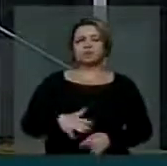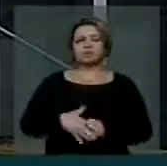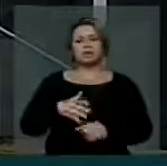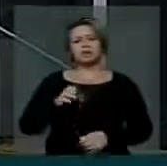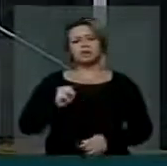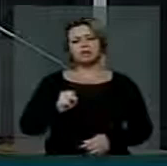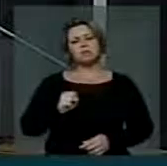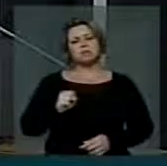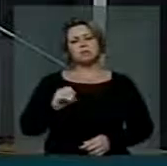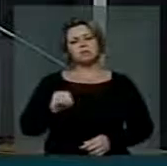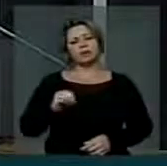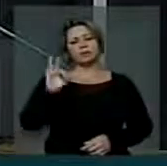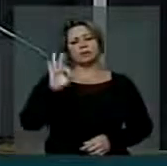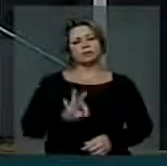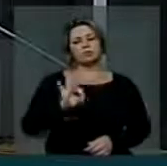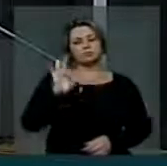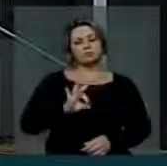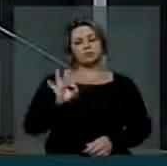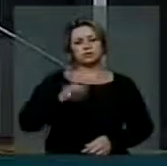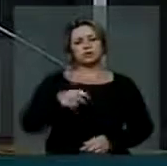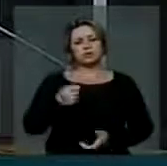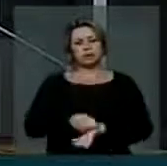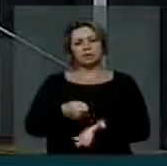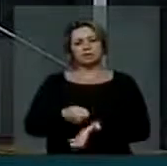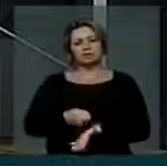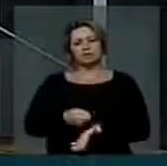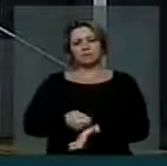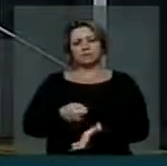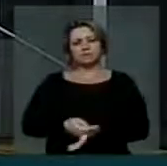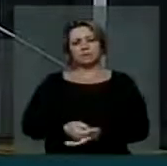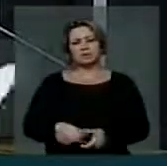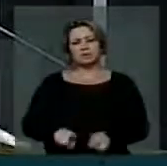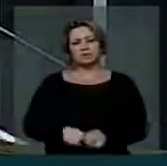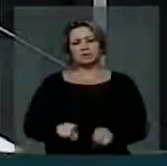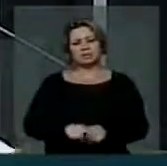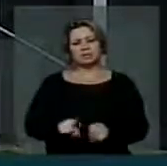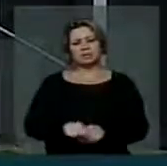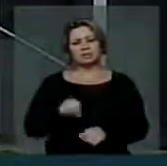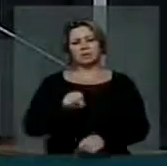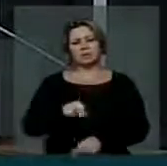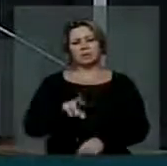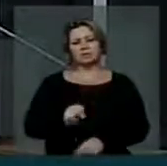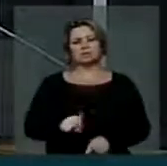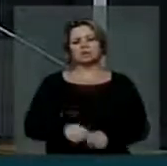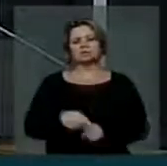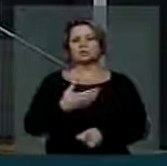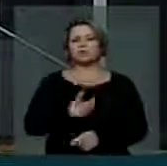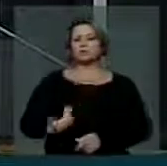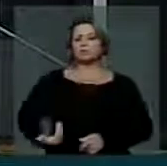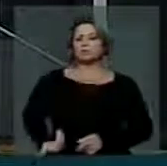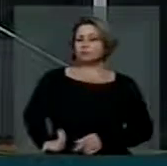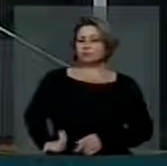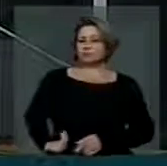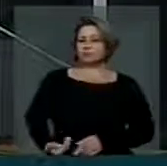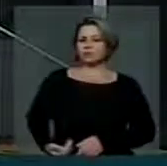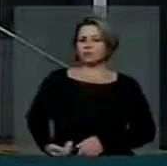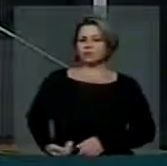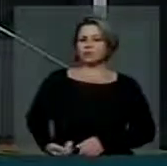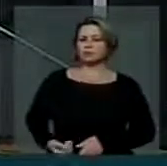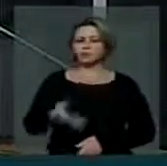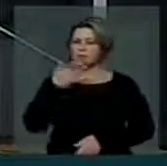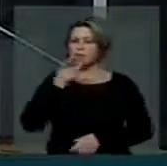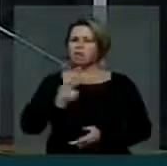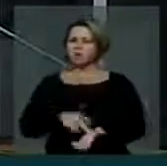de 80% depende exclusivamente do sistema público.